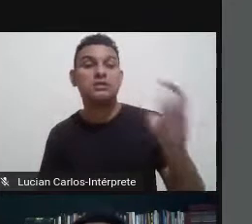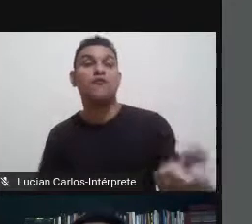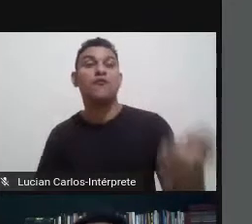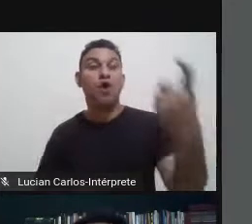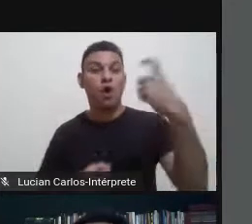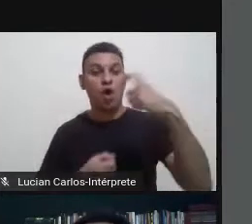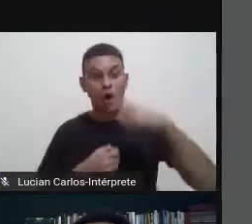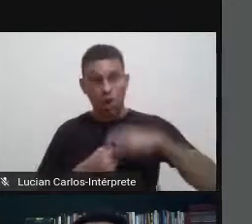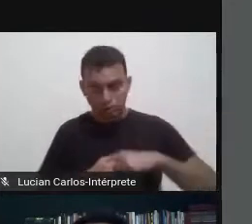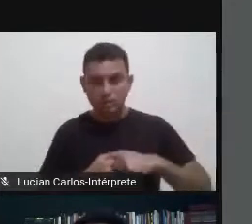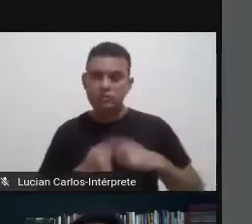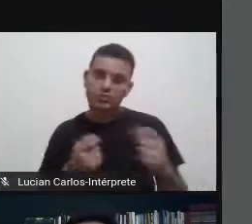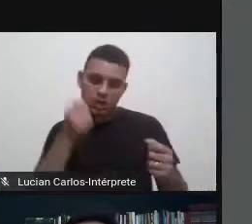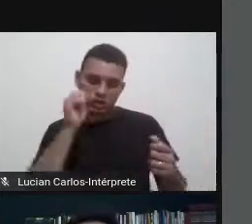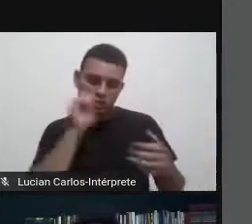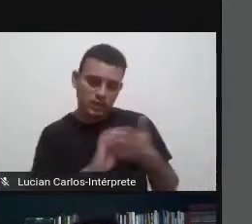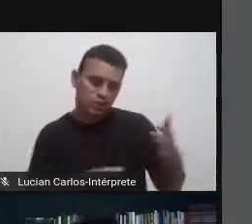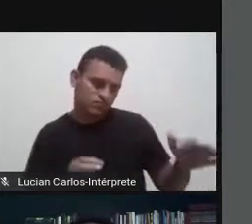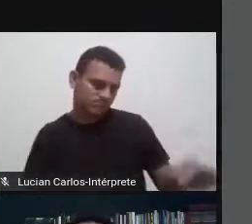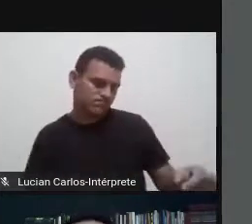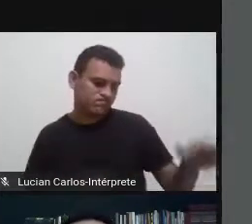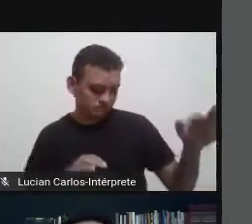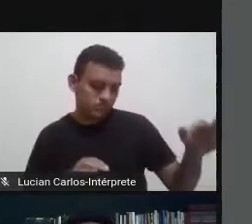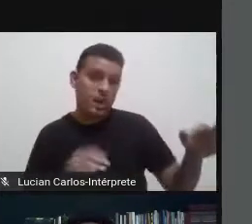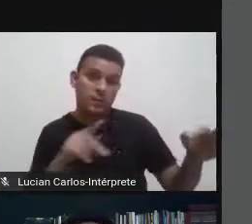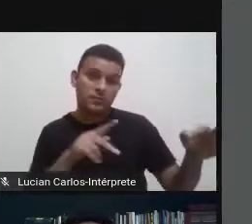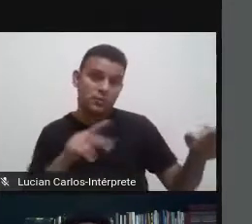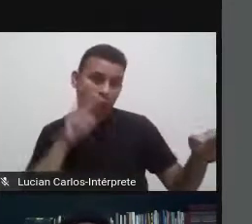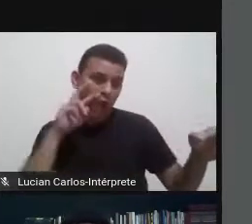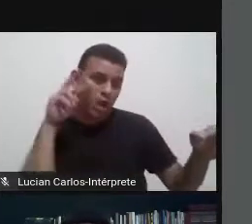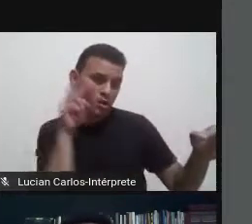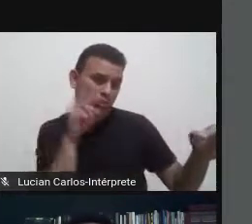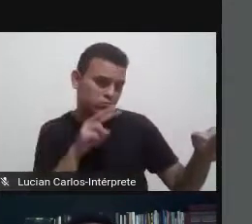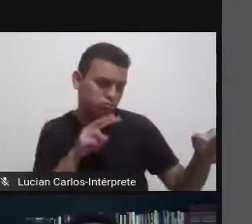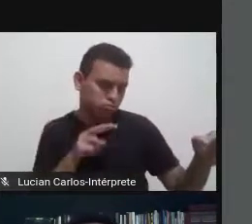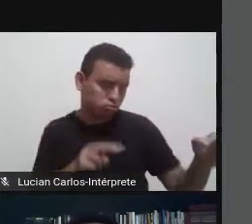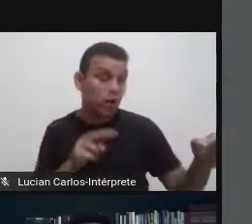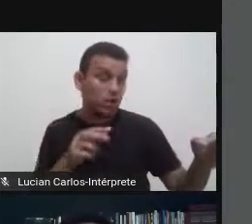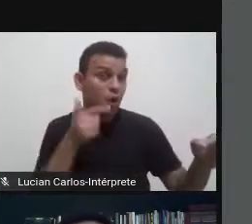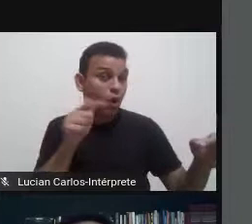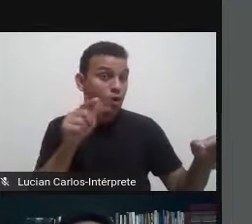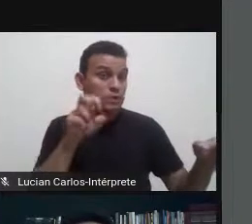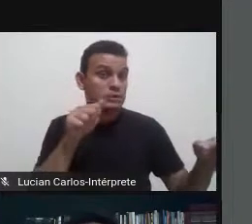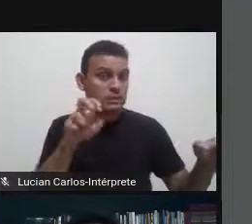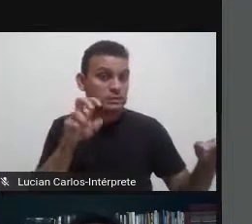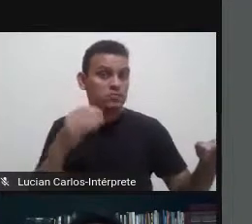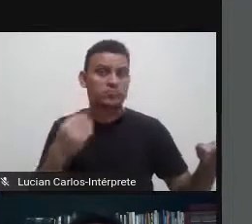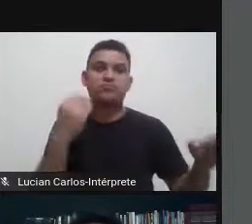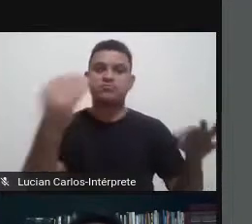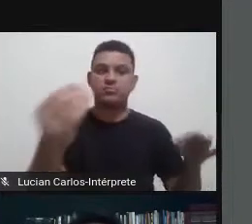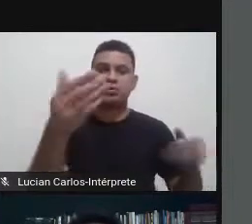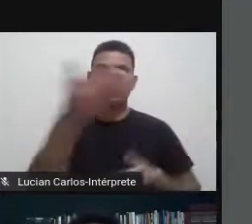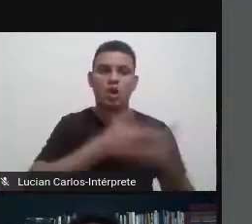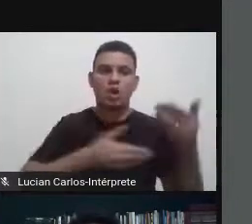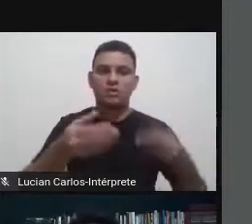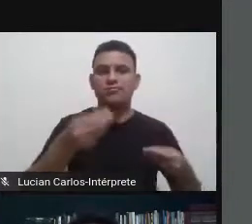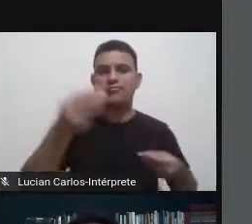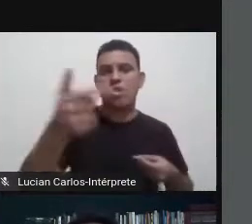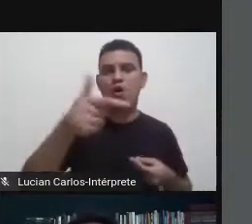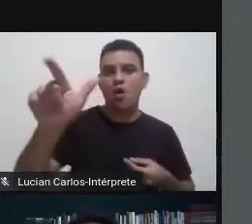aí, devolvendo aquilo que foi solicitado, né, dentro daquilo que foi pedido pela